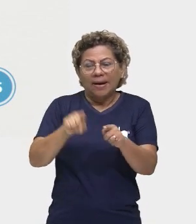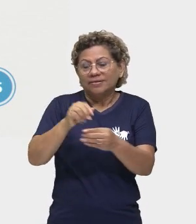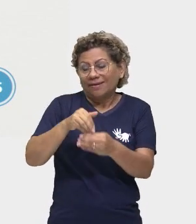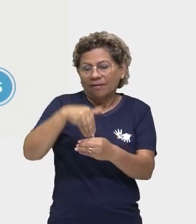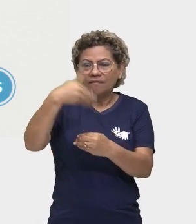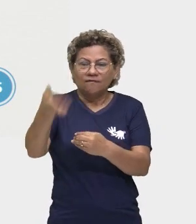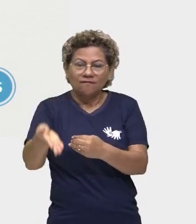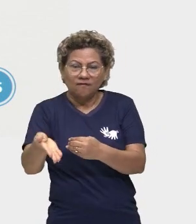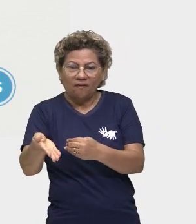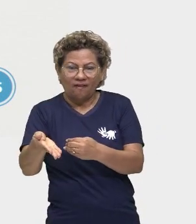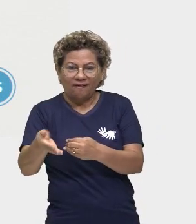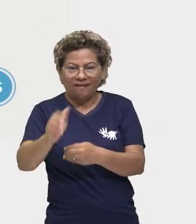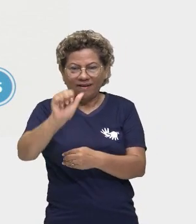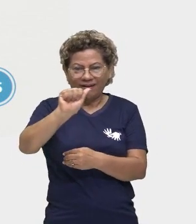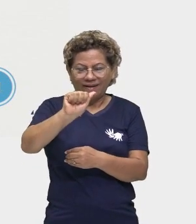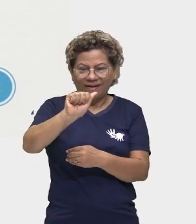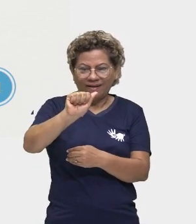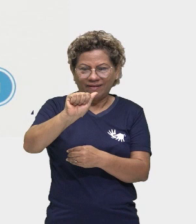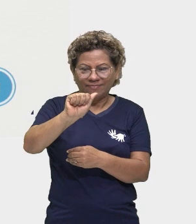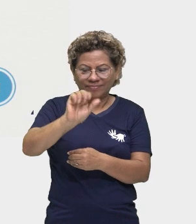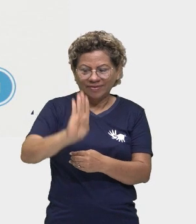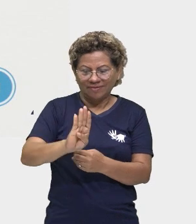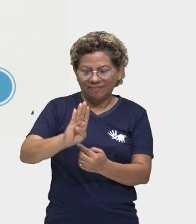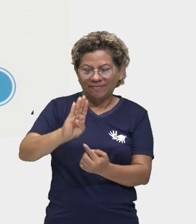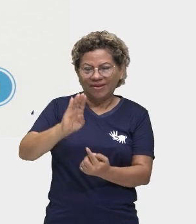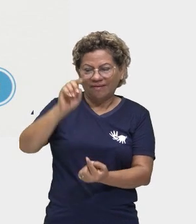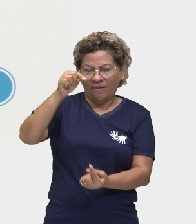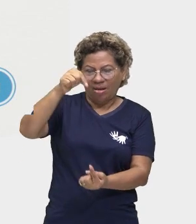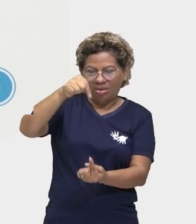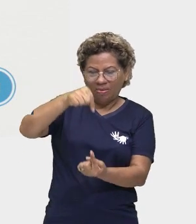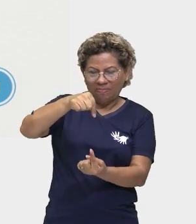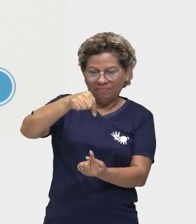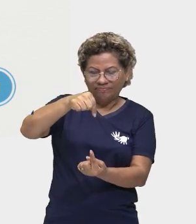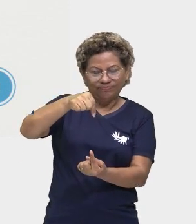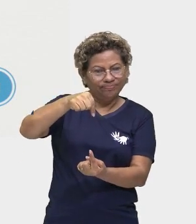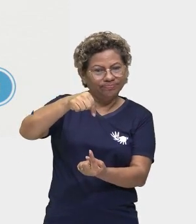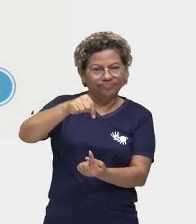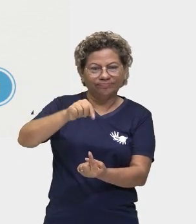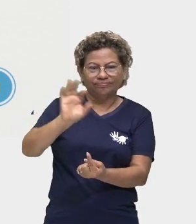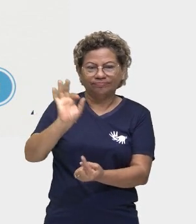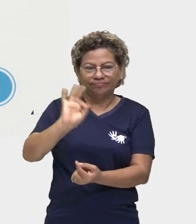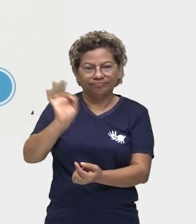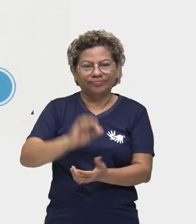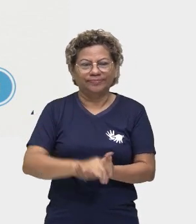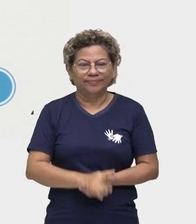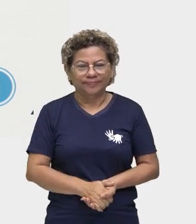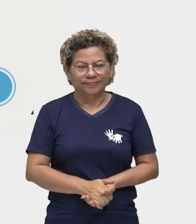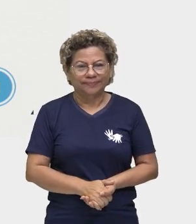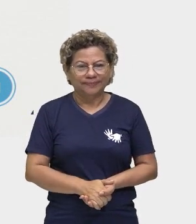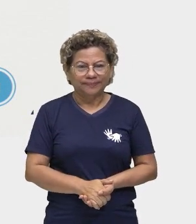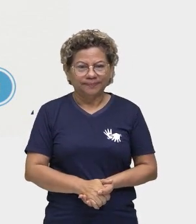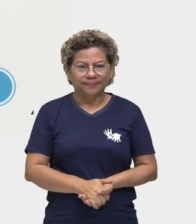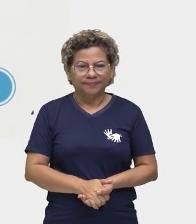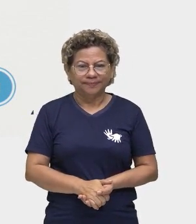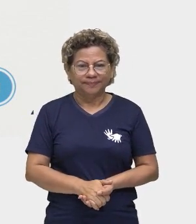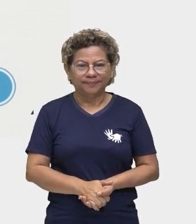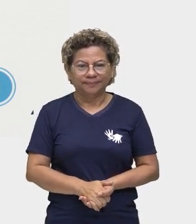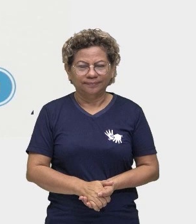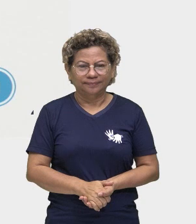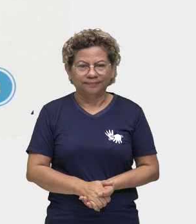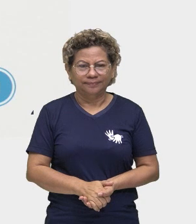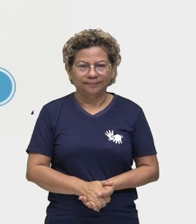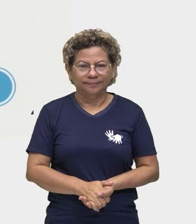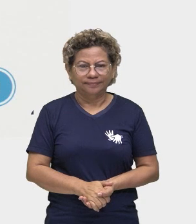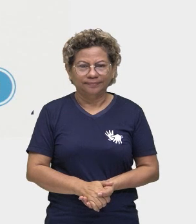alternativa B correta. Ela foi bem taxativa, ó. Vamos voltar aqui na questão.